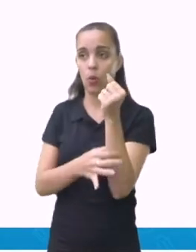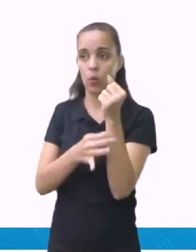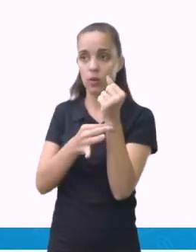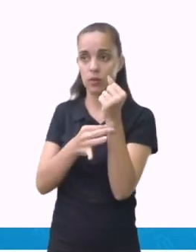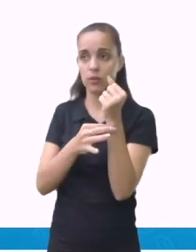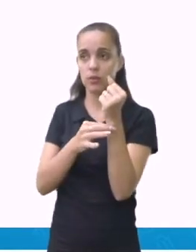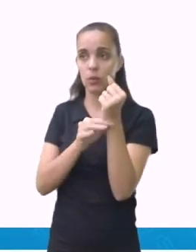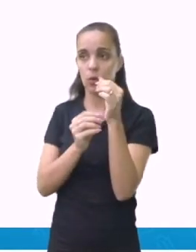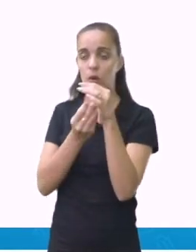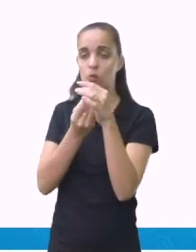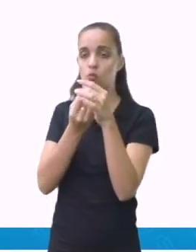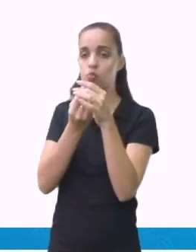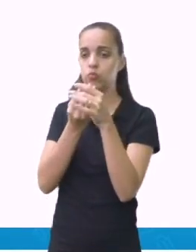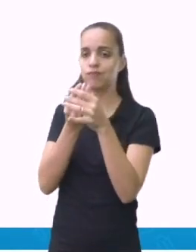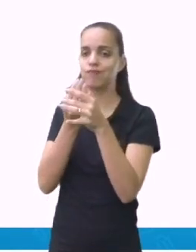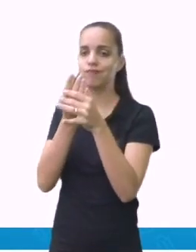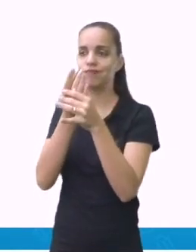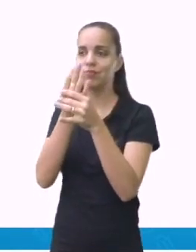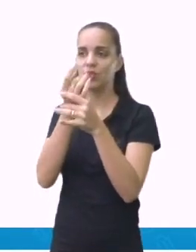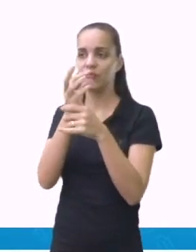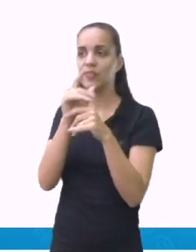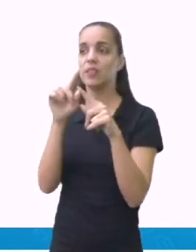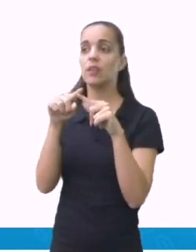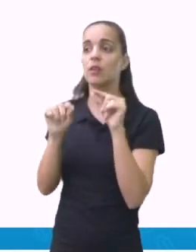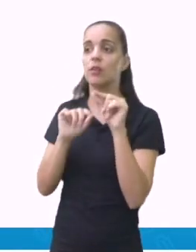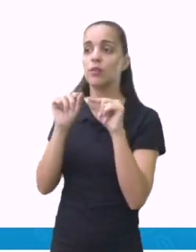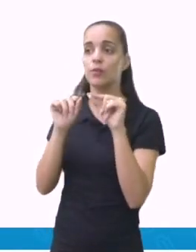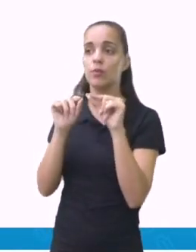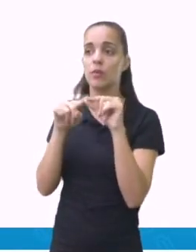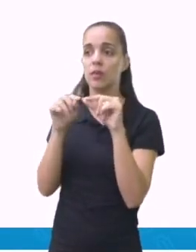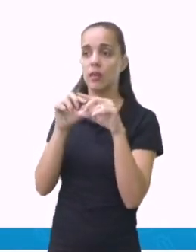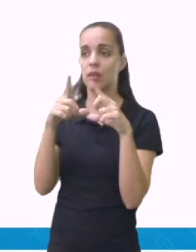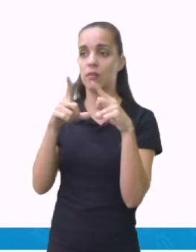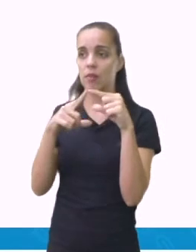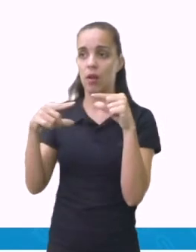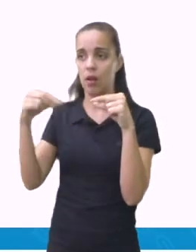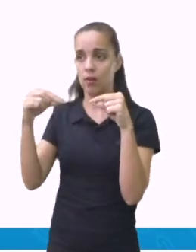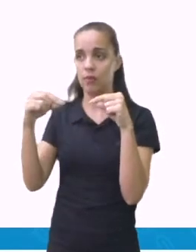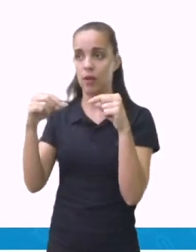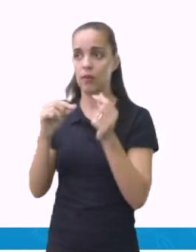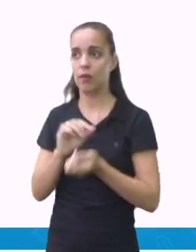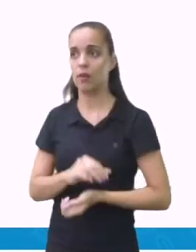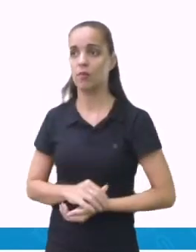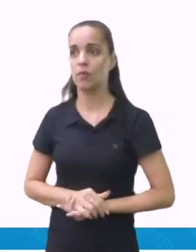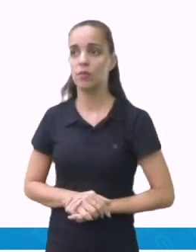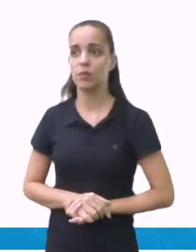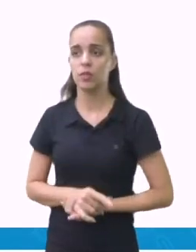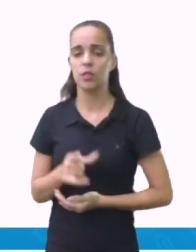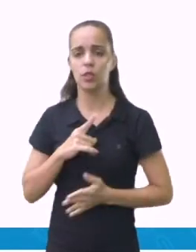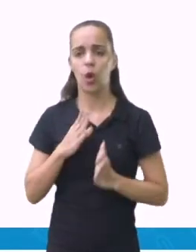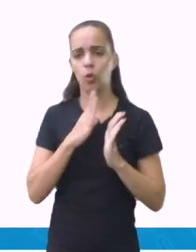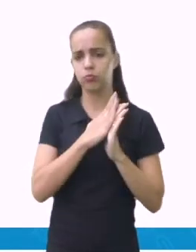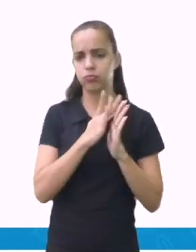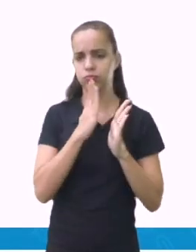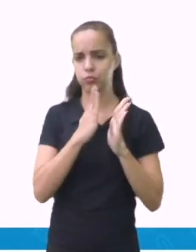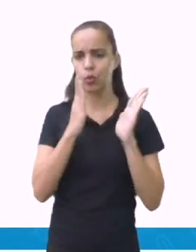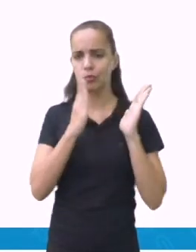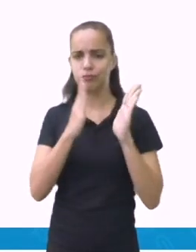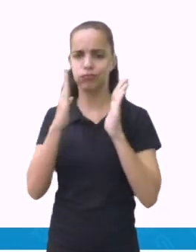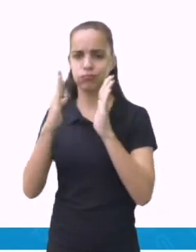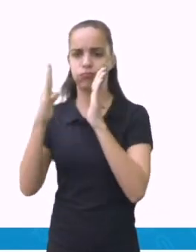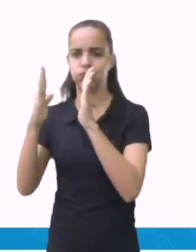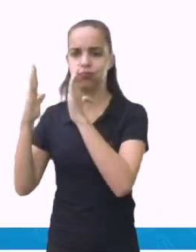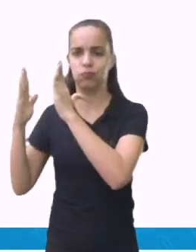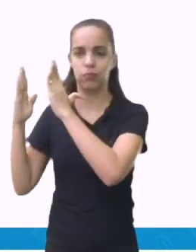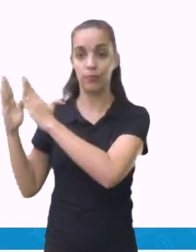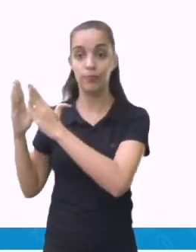temos um caule maior e lá já temos folhas. Tá vendo? Então aqui passou por todo um